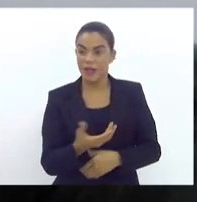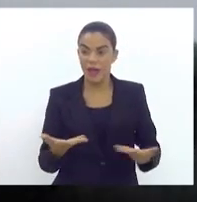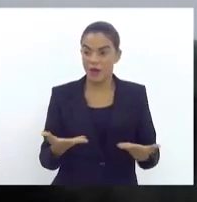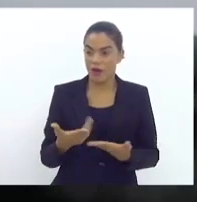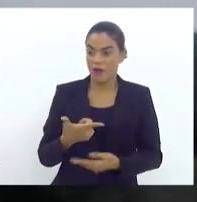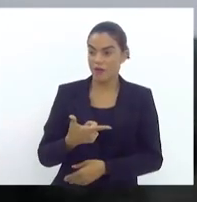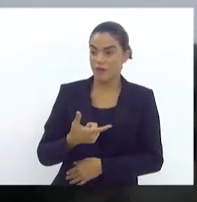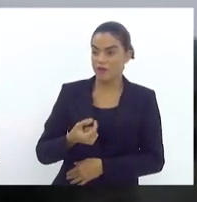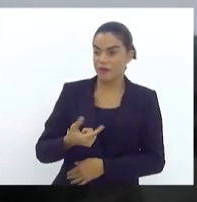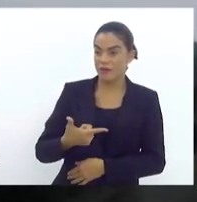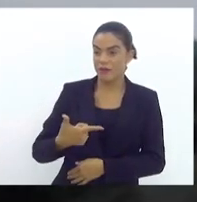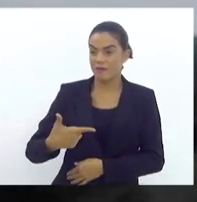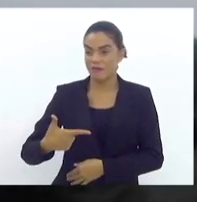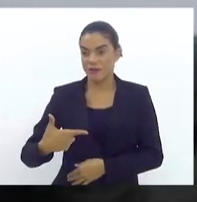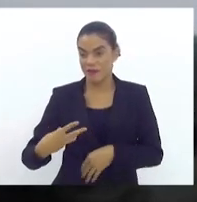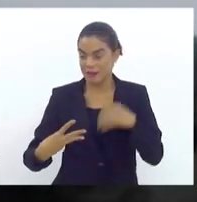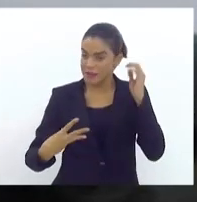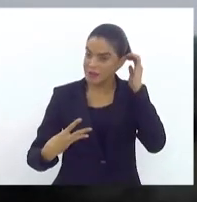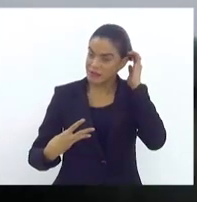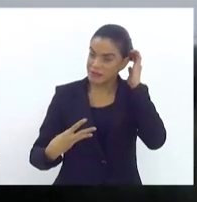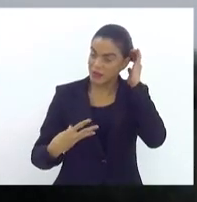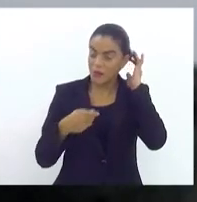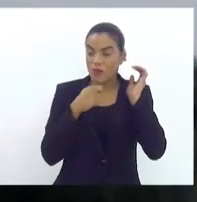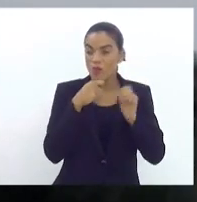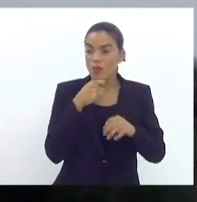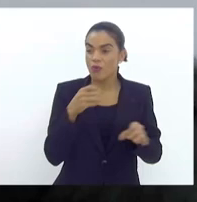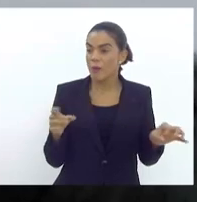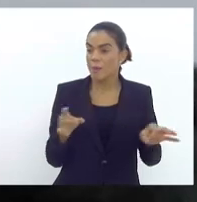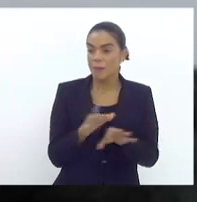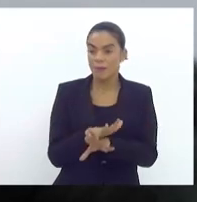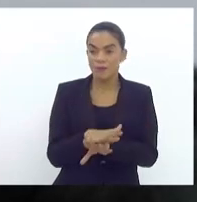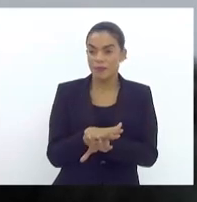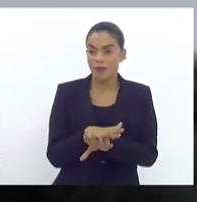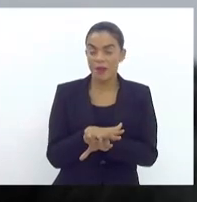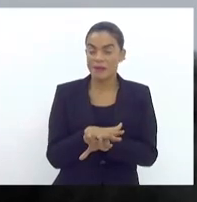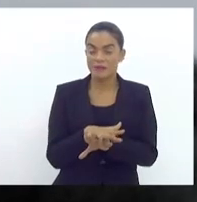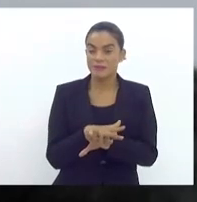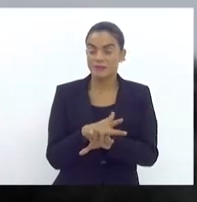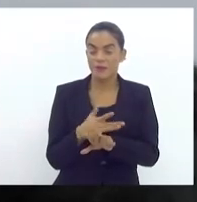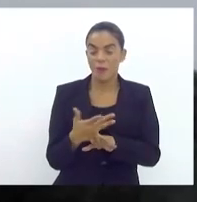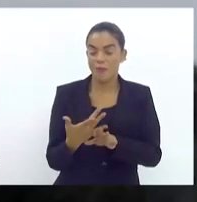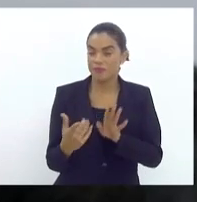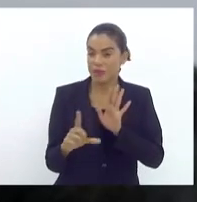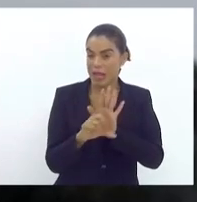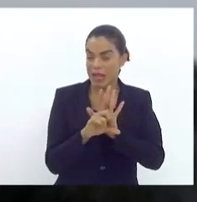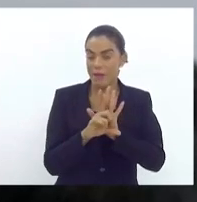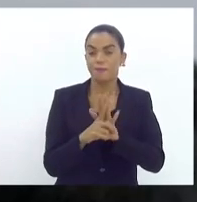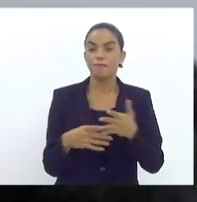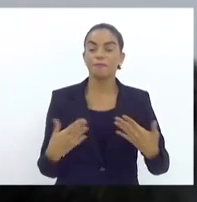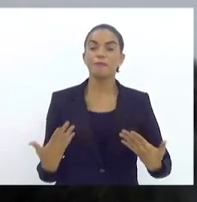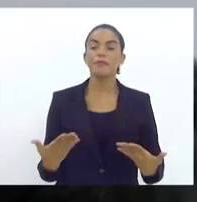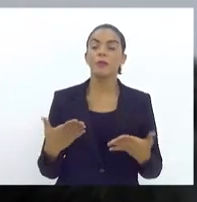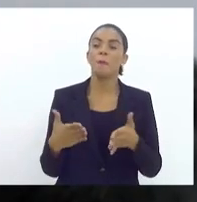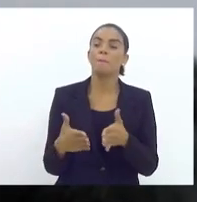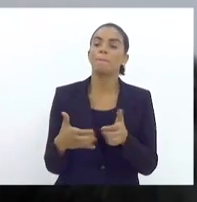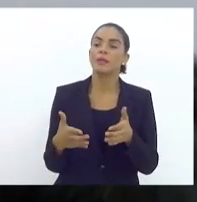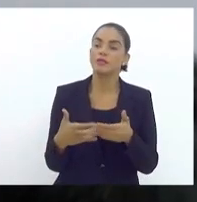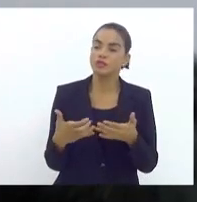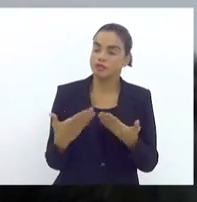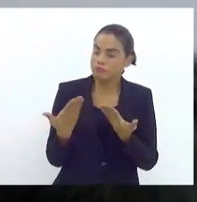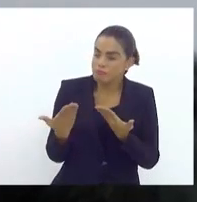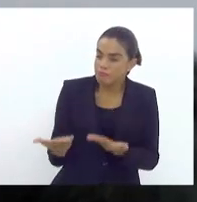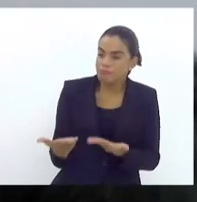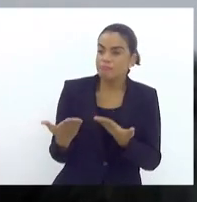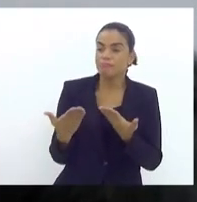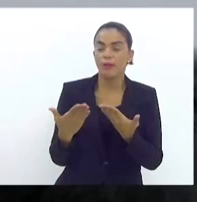2023 e concretamente ainda não há por exemplo né algumas manifestações então Pedir ao senhor